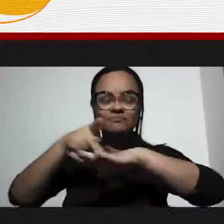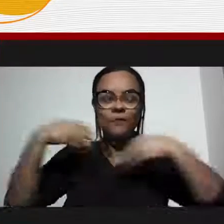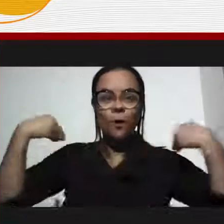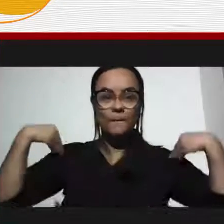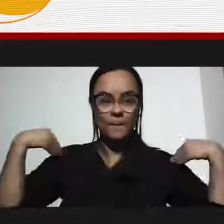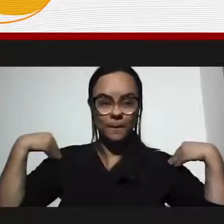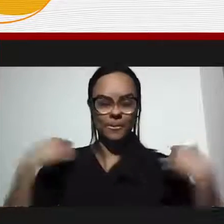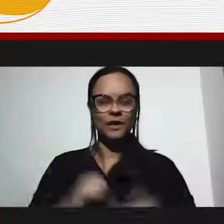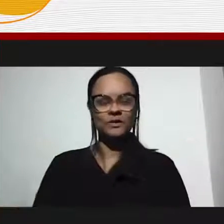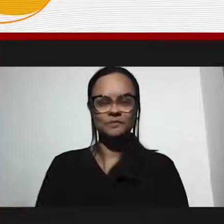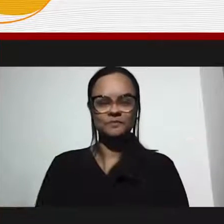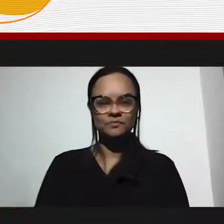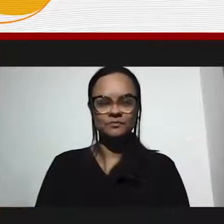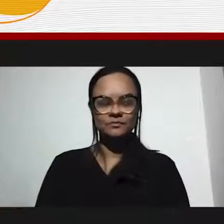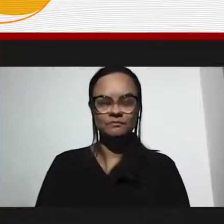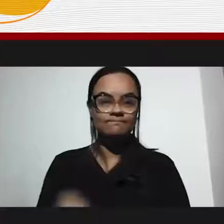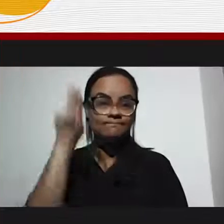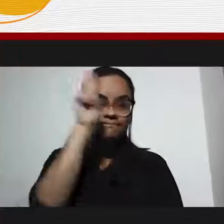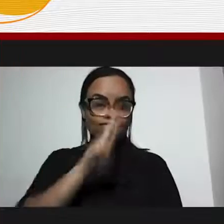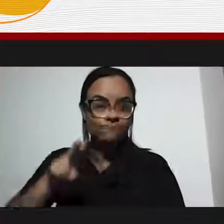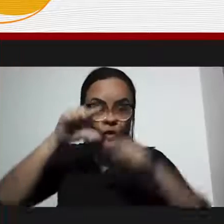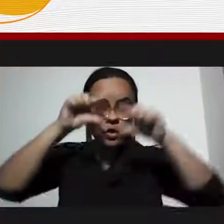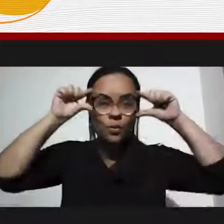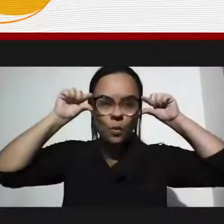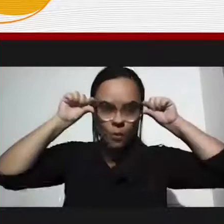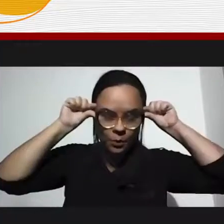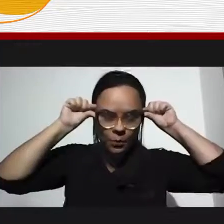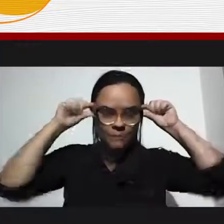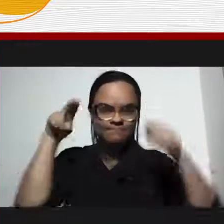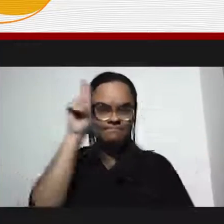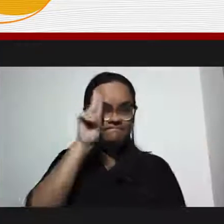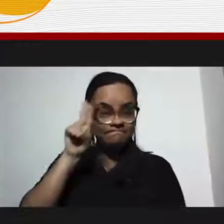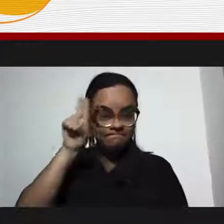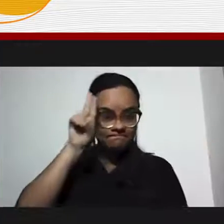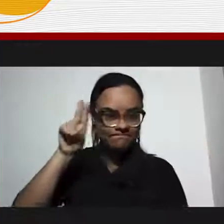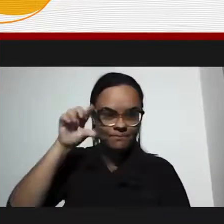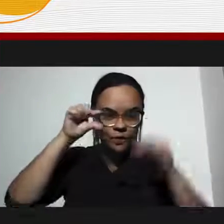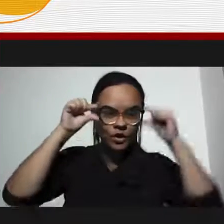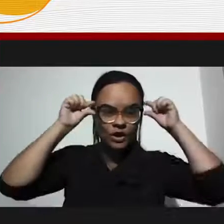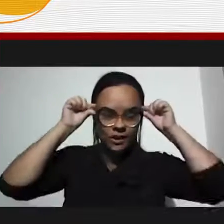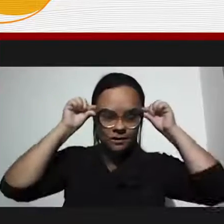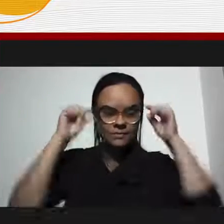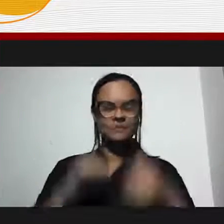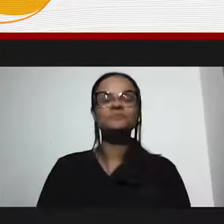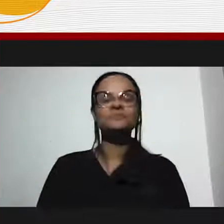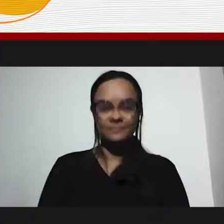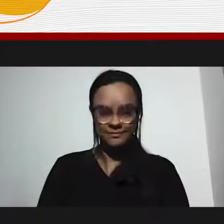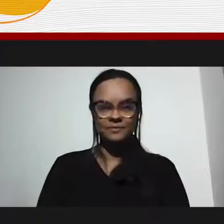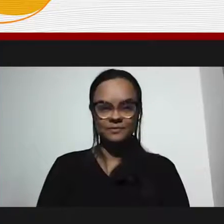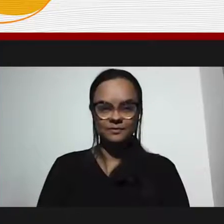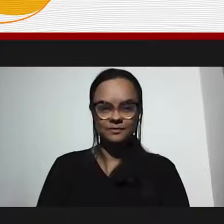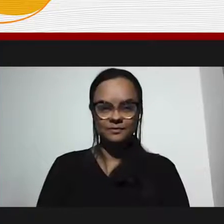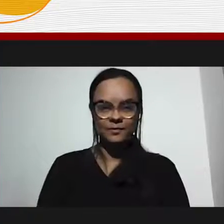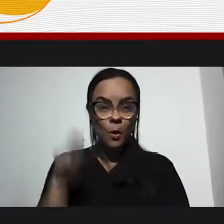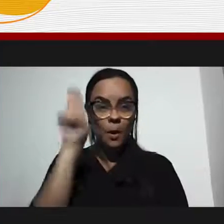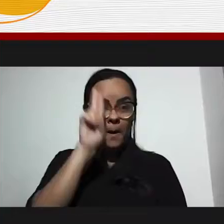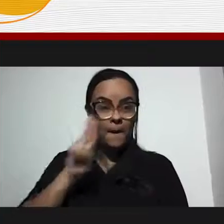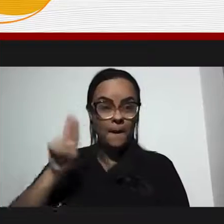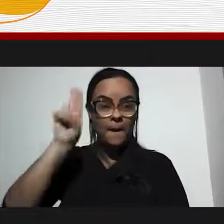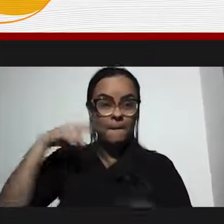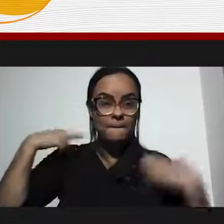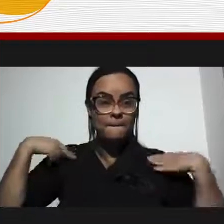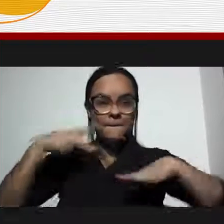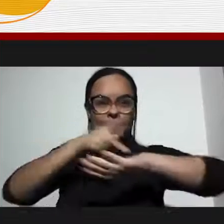do ombro. Ela está usando um óculos de armação, né, um óculos de grau. Ela está usando também uma